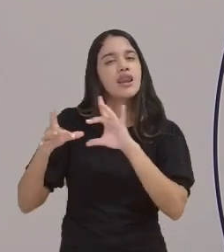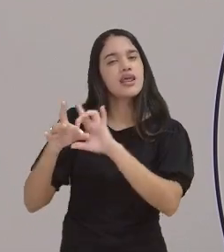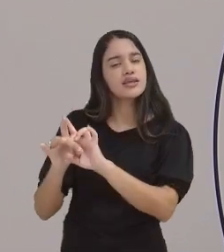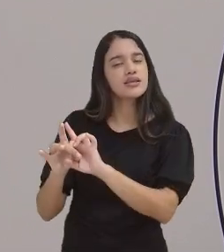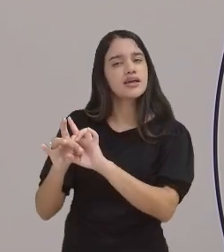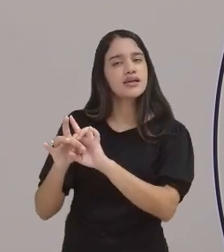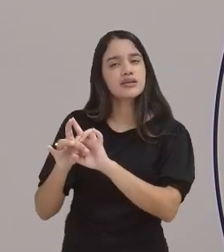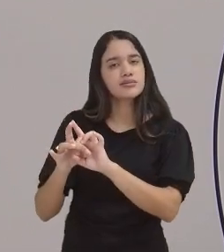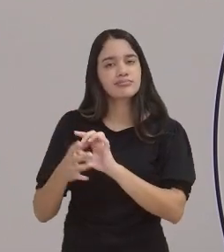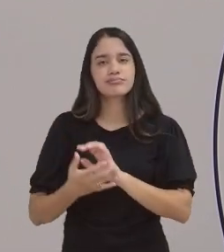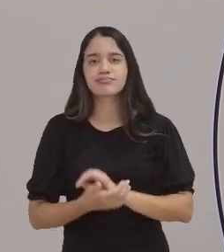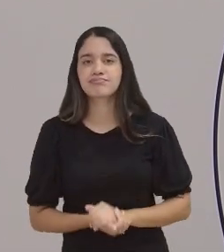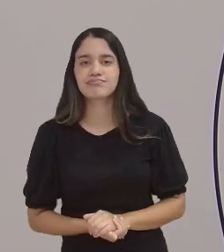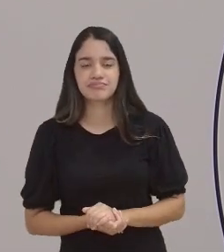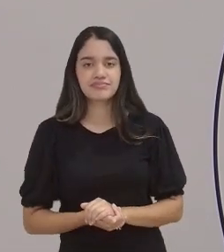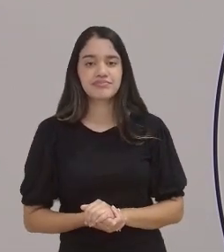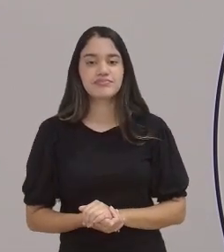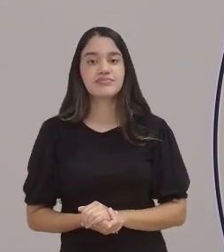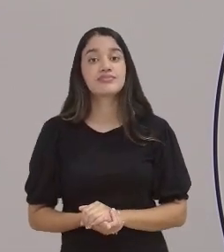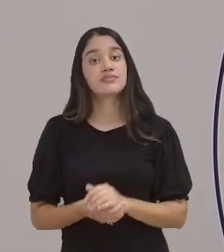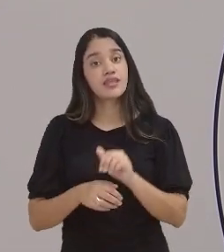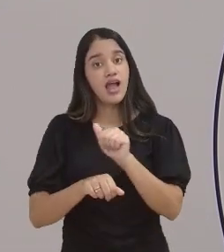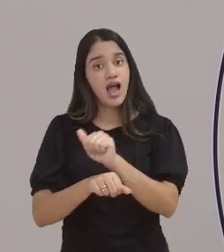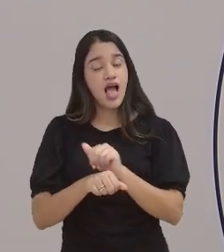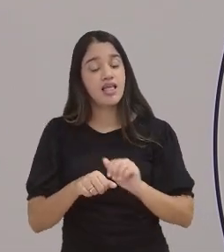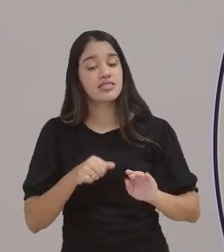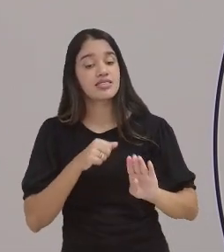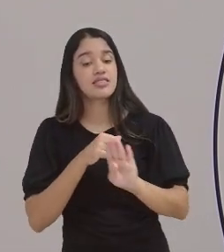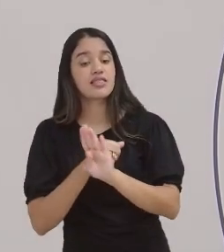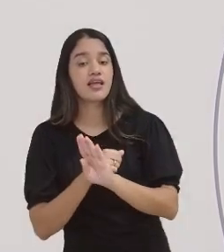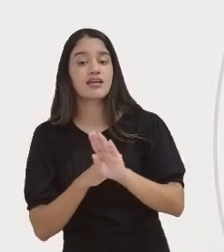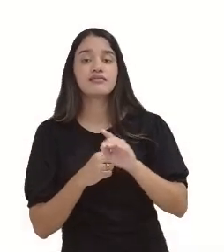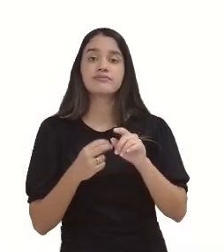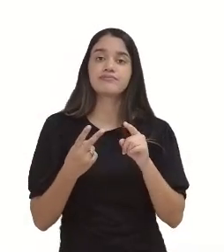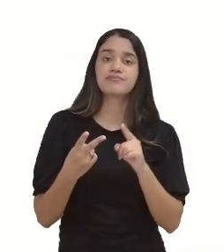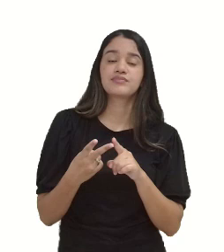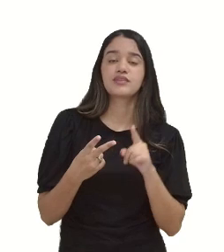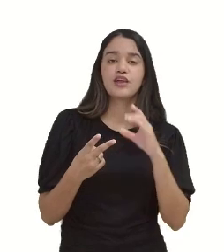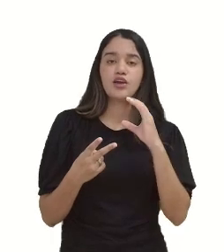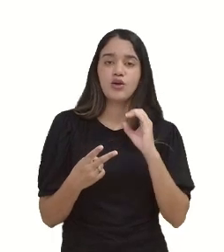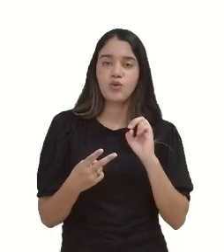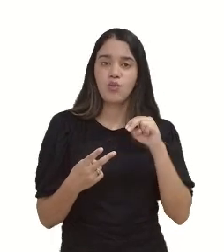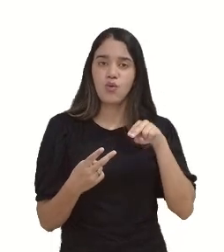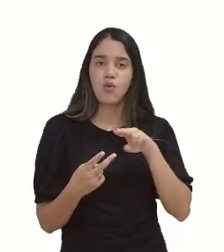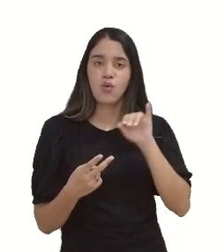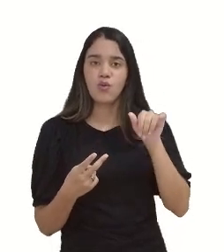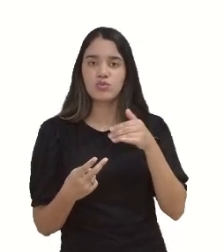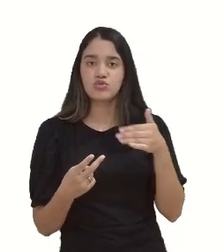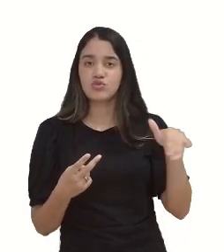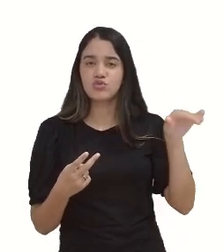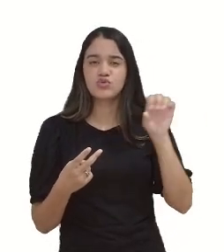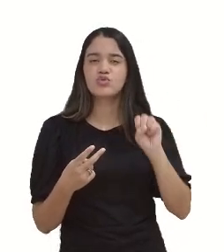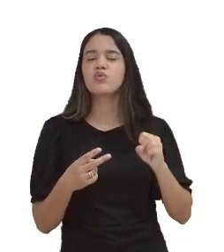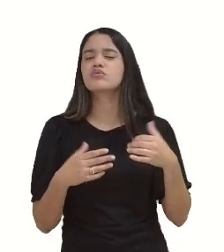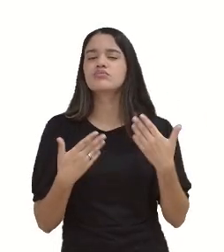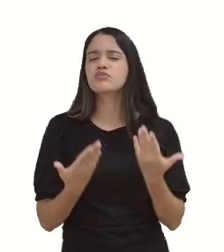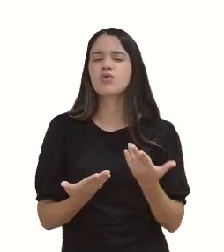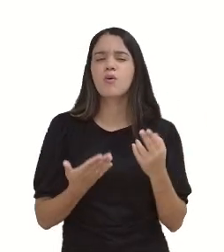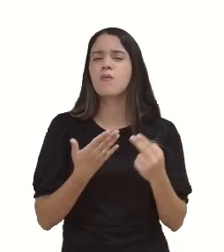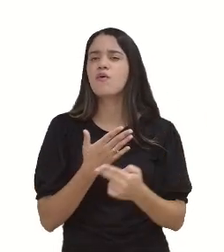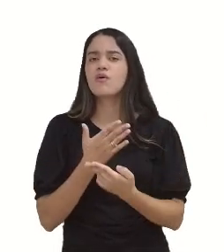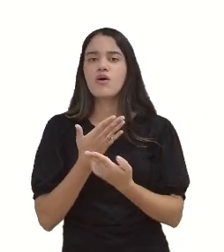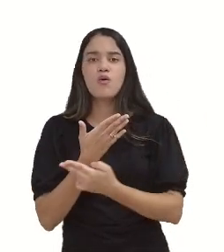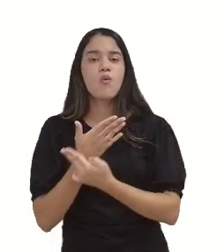do quebra-cabeça? Através dos advérbios, das conjunções. Então, ó, como o autor faz isso